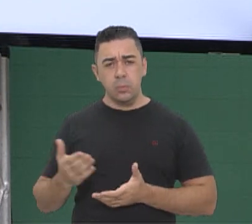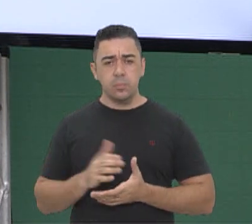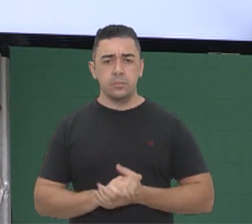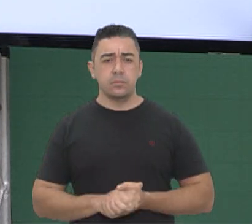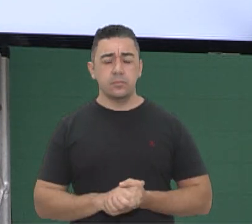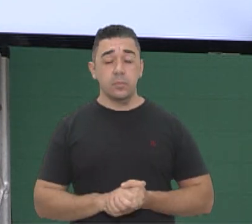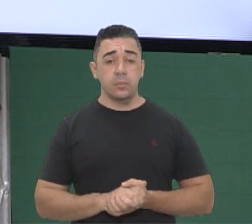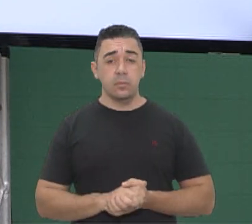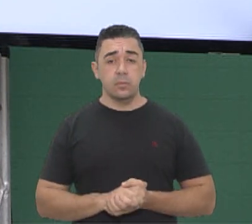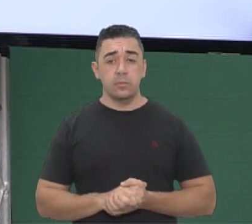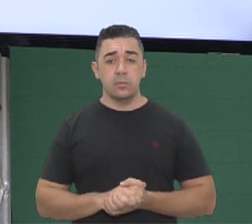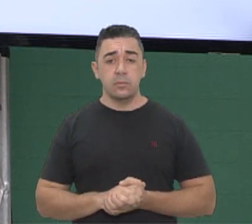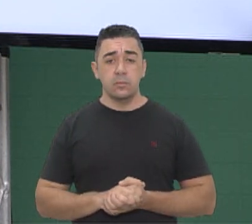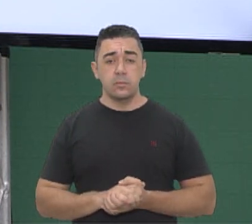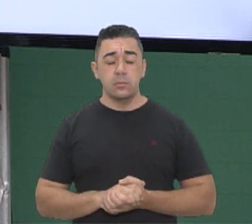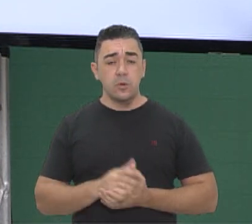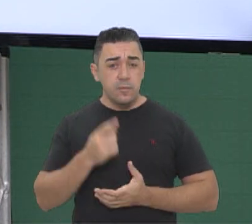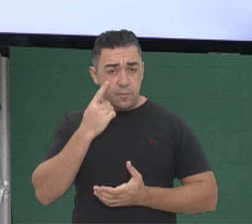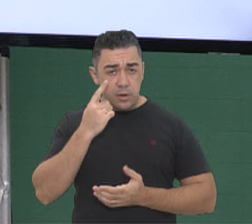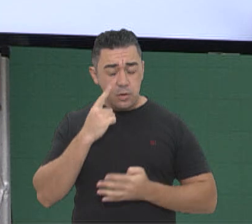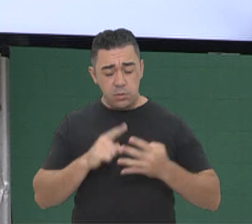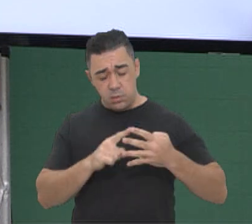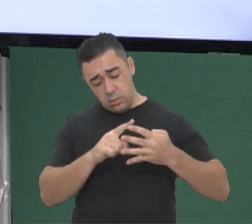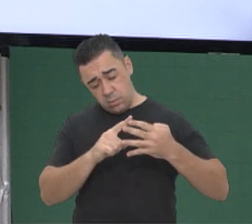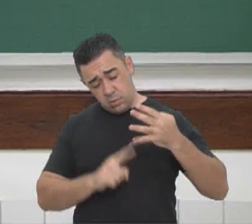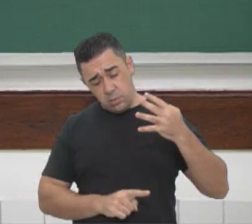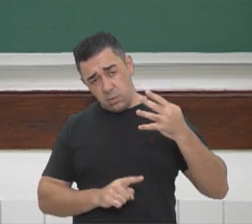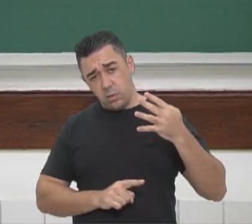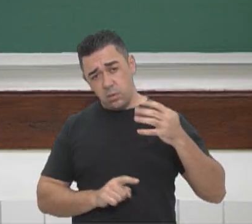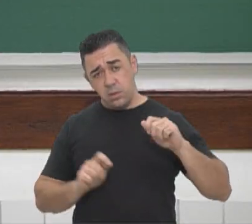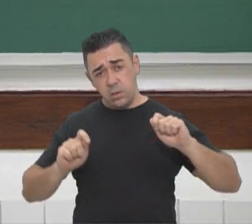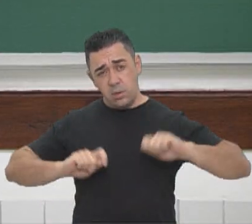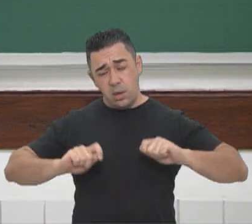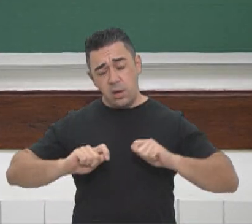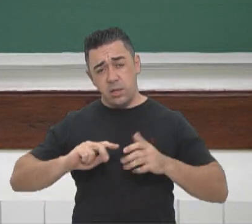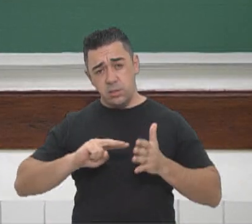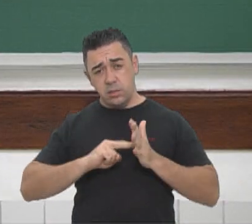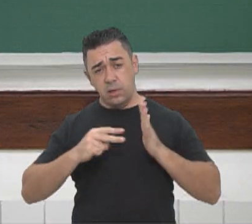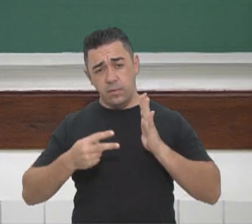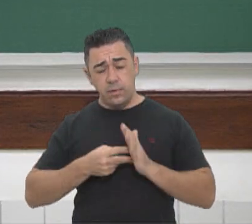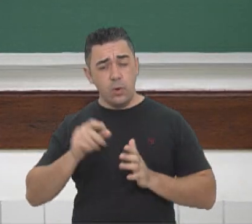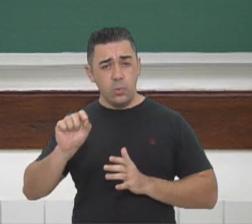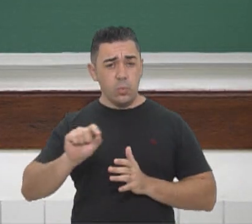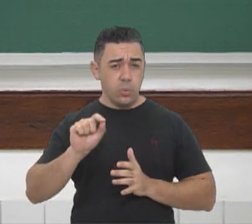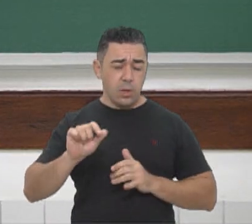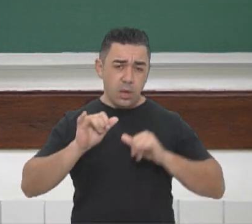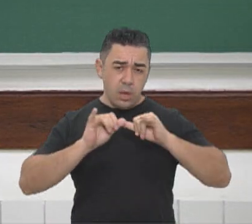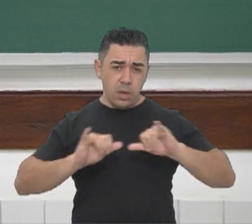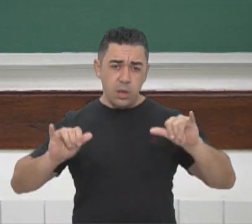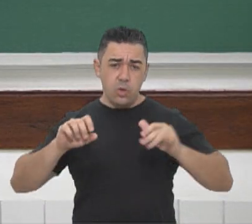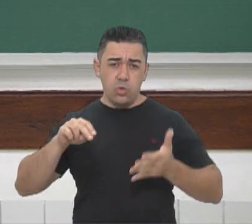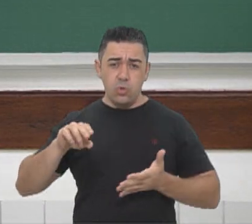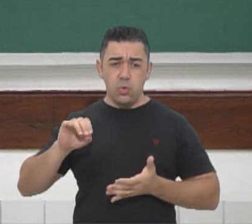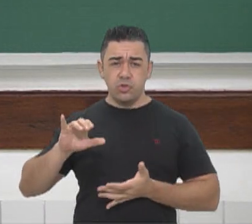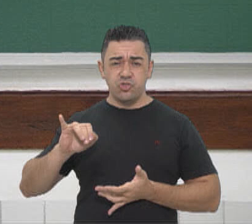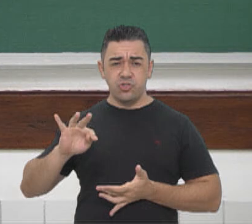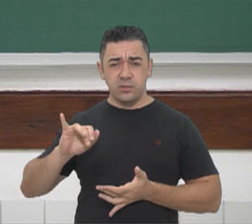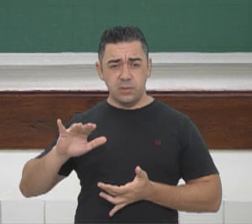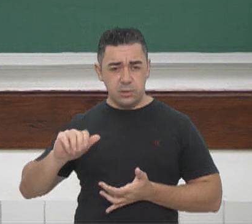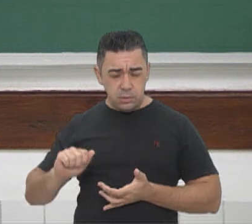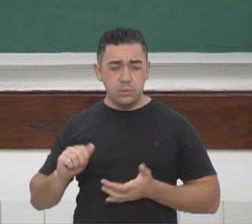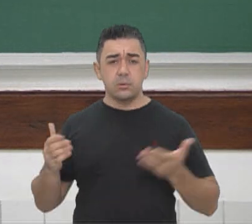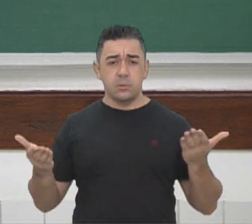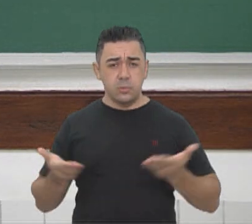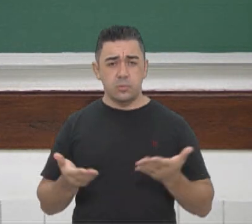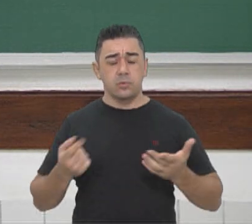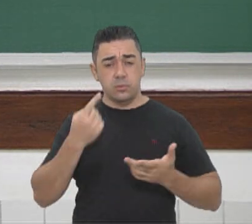uma matéria ou sobre um assunto. Então vejam, pelo menos 4 possíveis significados do que é a tal da notícia que nós vamos abordar na aula